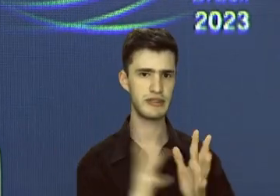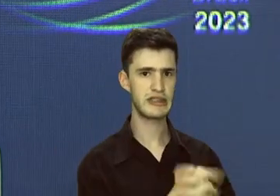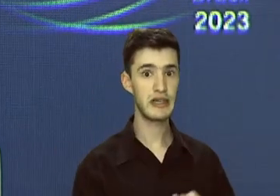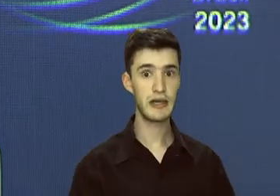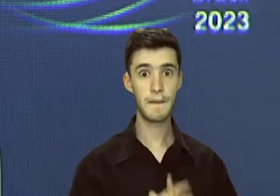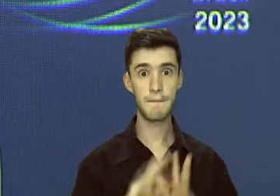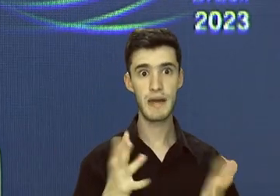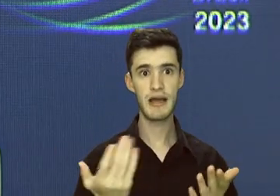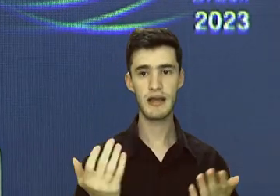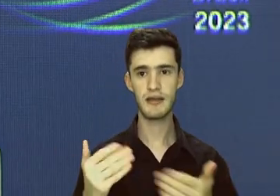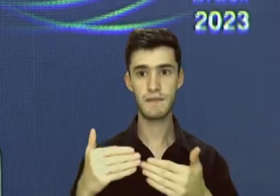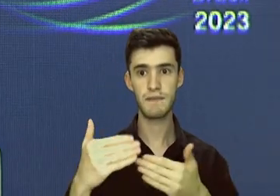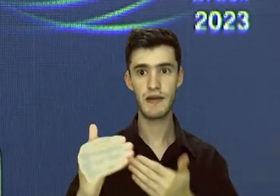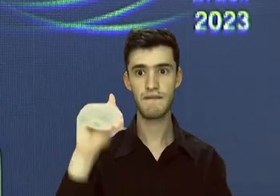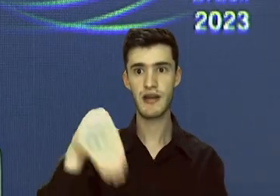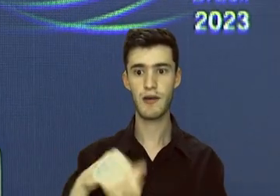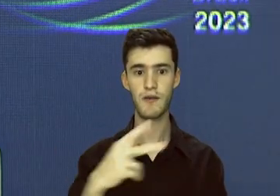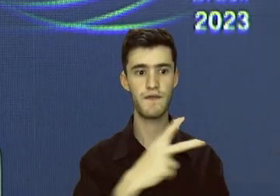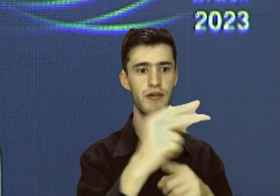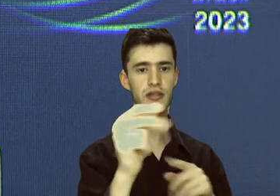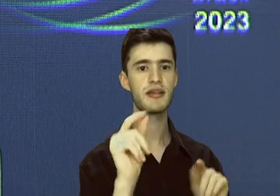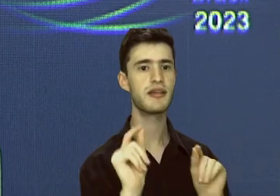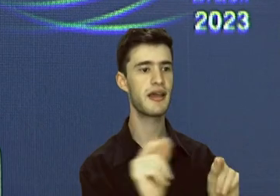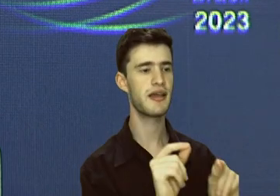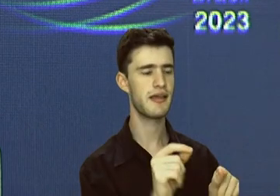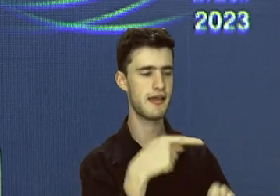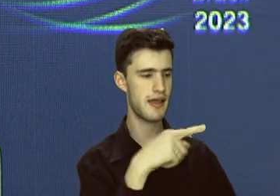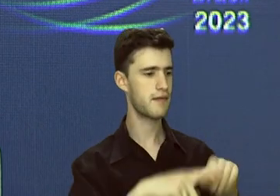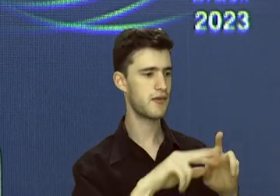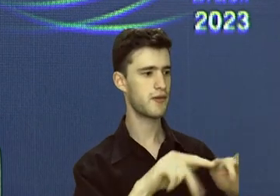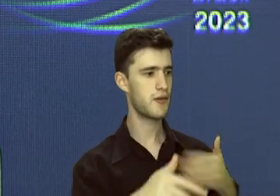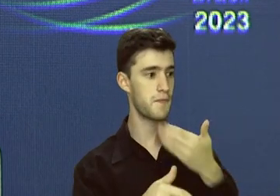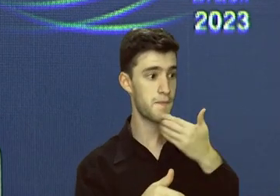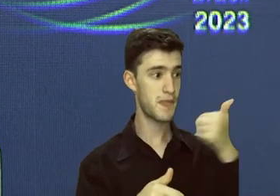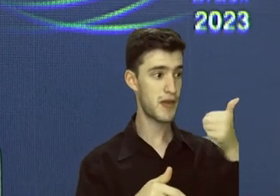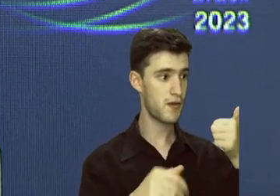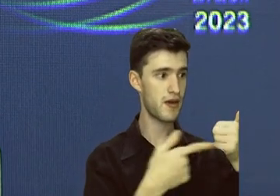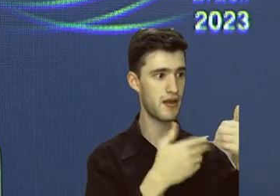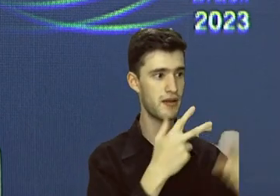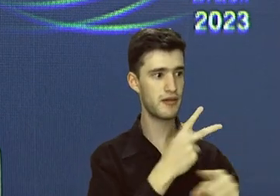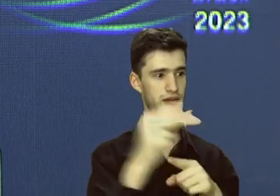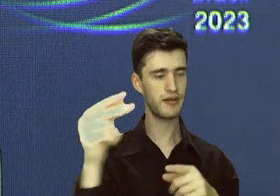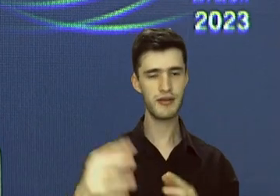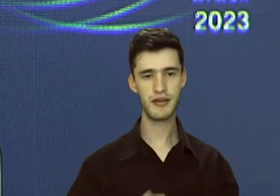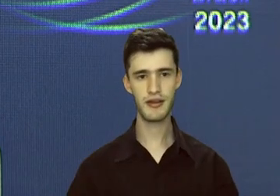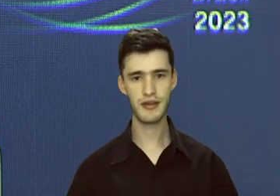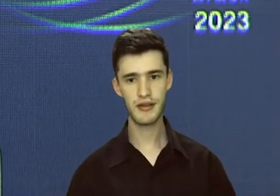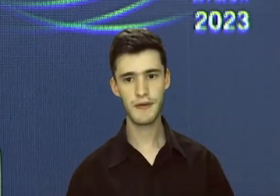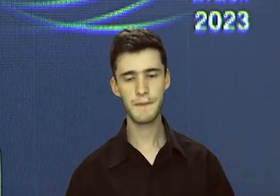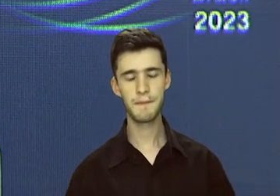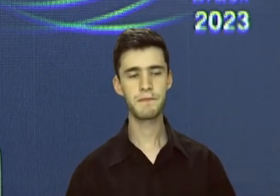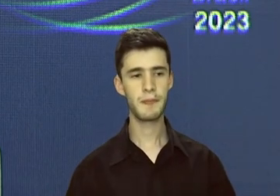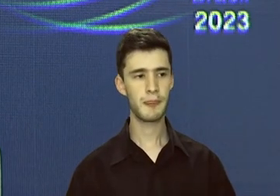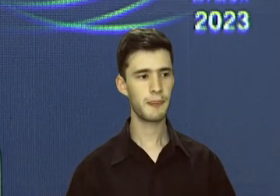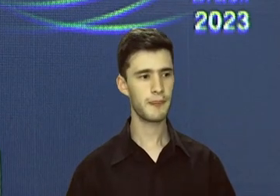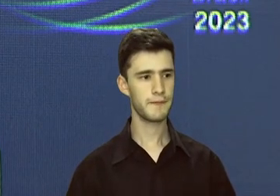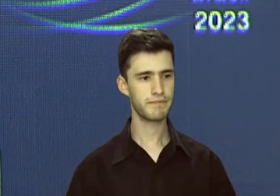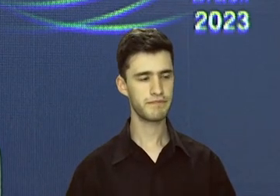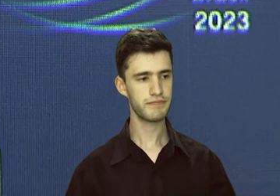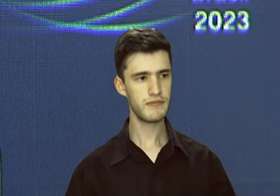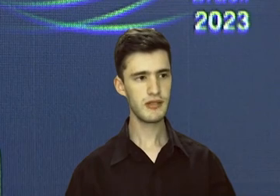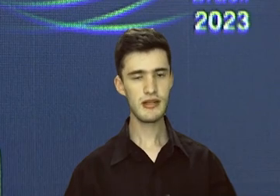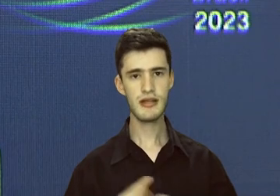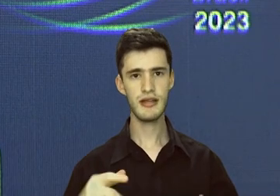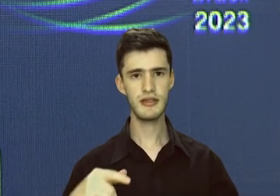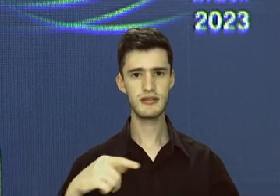Acho que esse ambiente de pagamentos e bem quem é super competitivo tem tem demanda tem espaço Mas é a gente tá